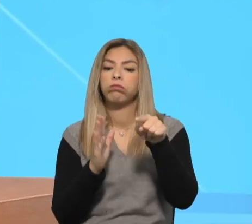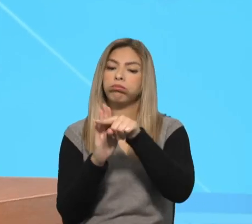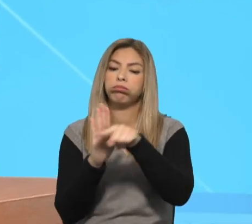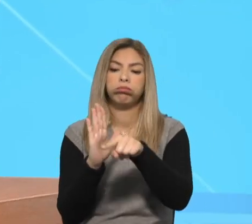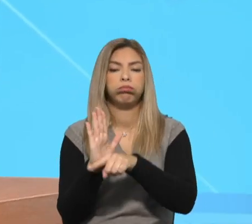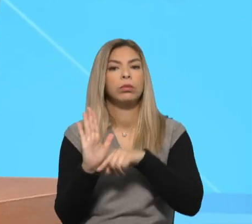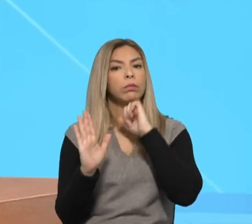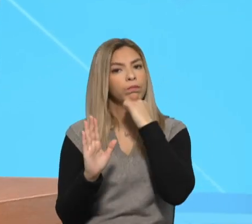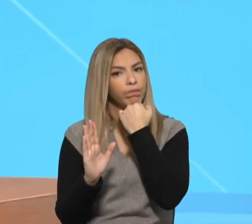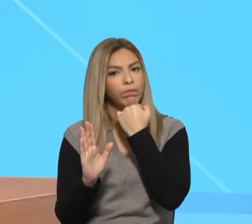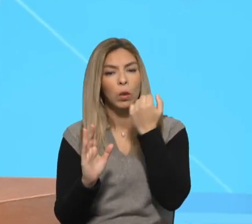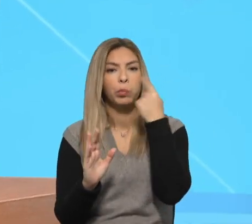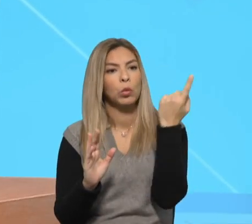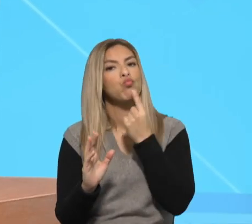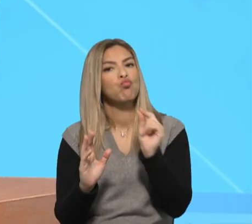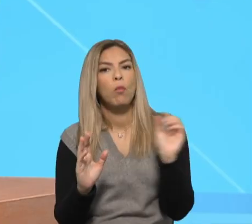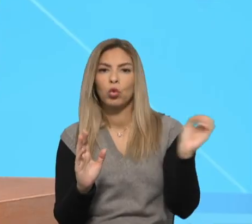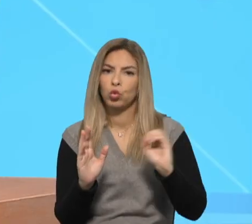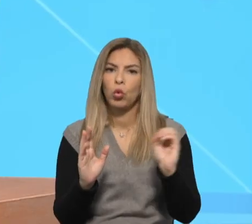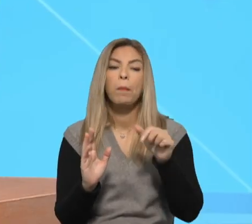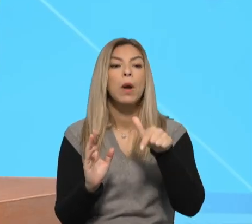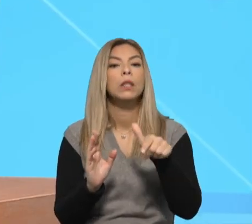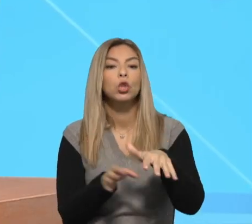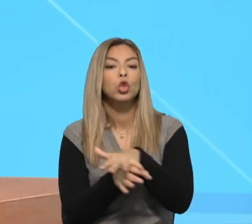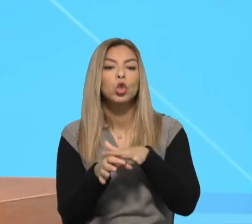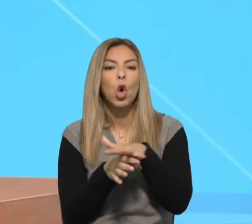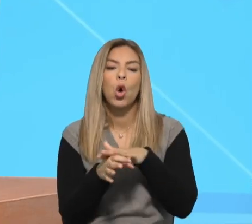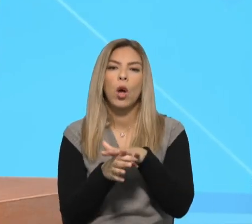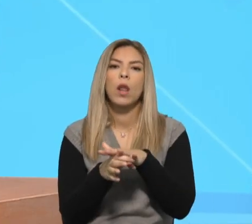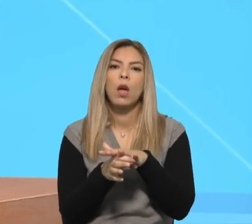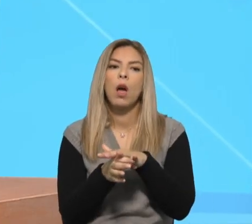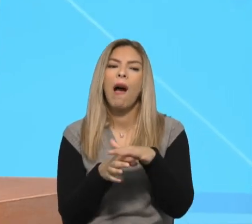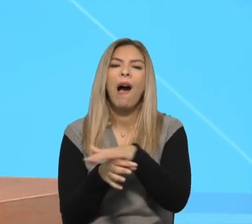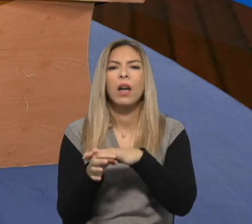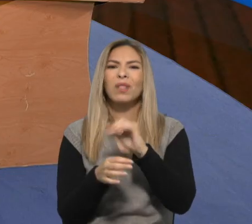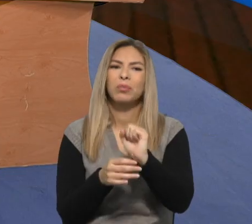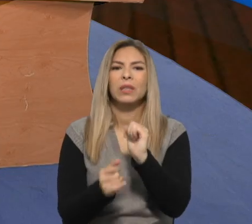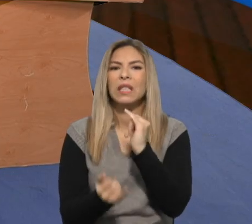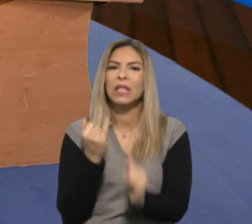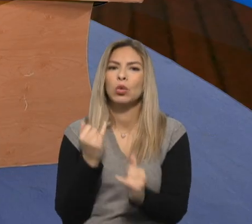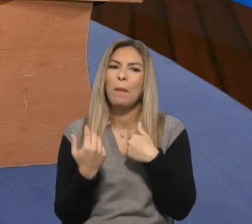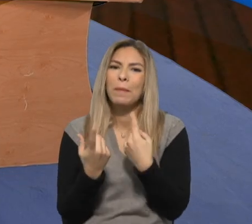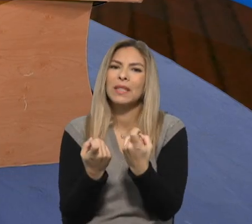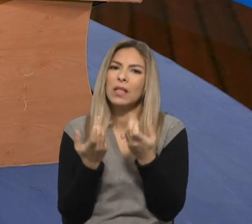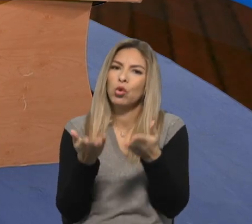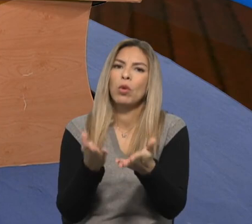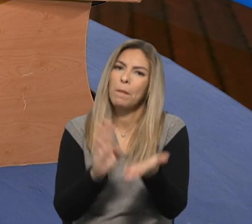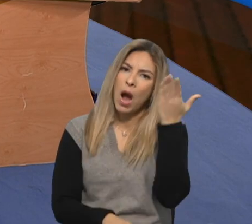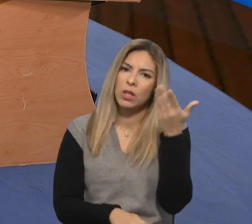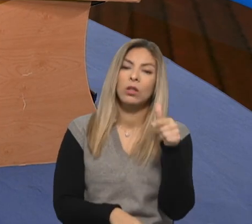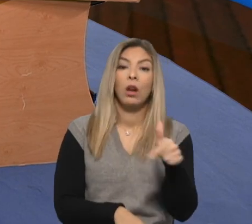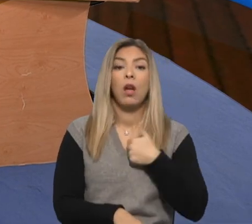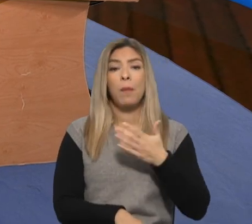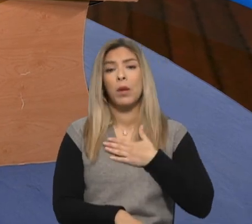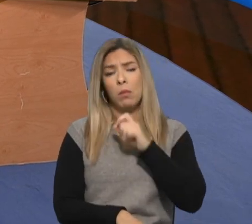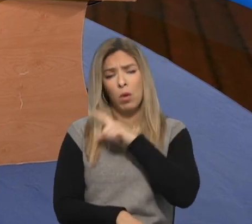anónimo, mas que permite perceber quais é que são as zonas de risco, as zonas de pobreza dos colaboradores daquela empresa. E, a partir daí, a empresa pode fazer aqui um papel